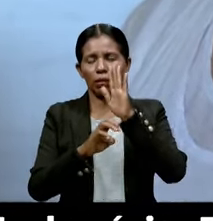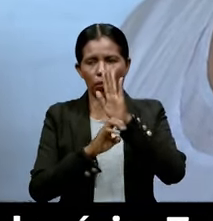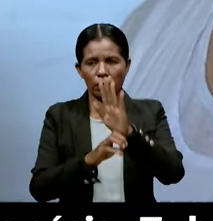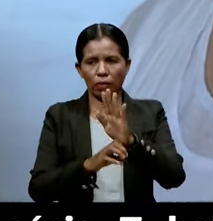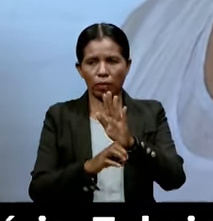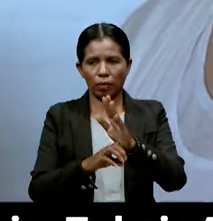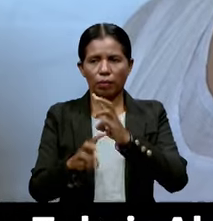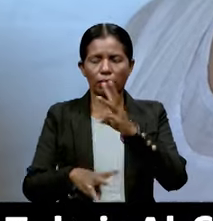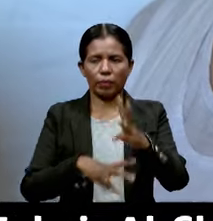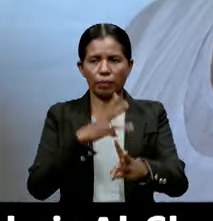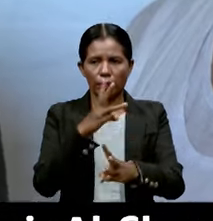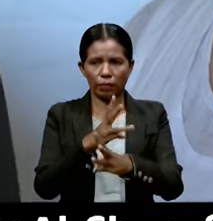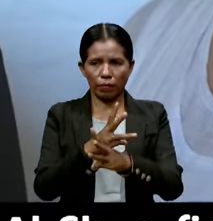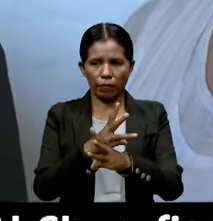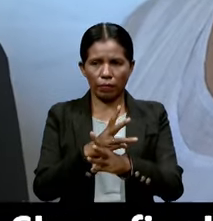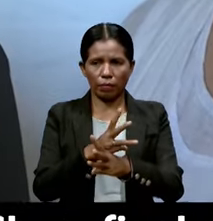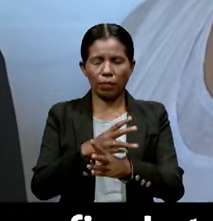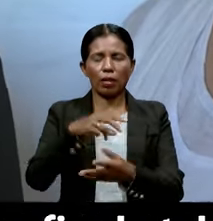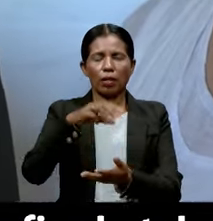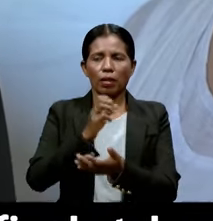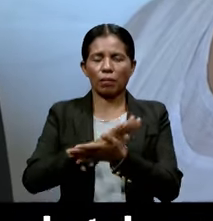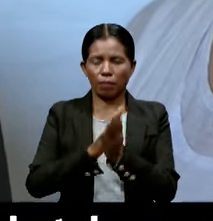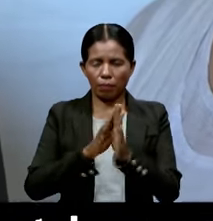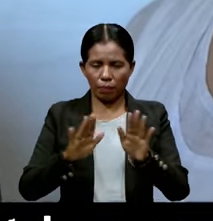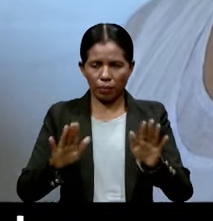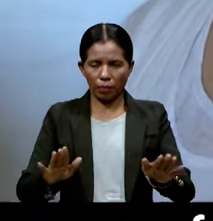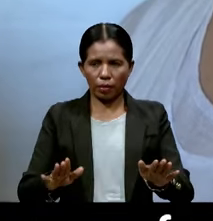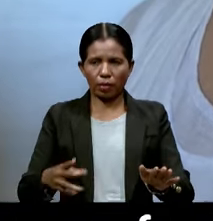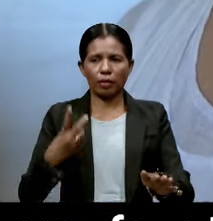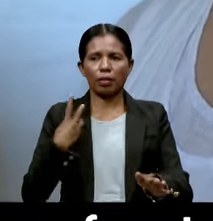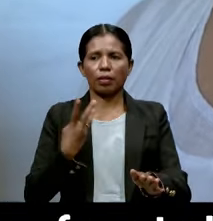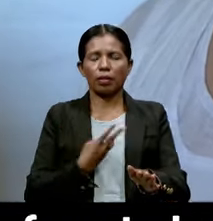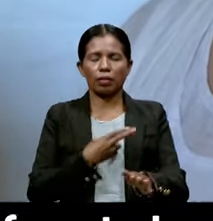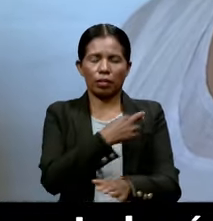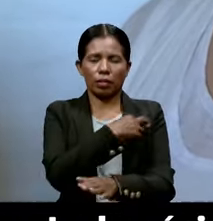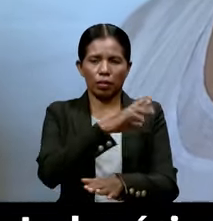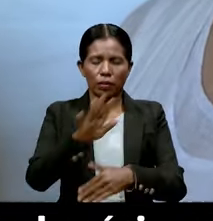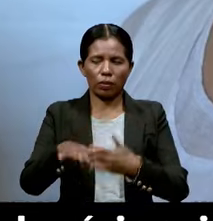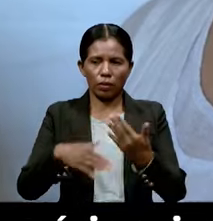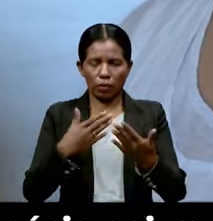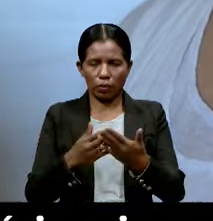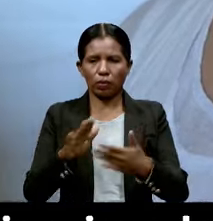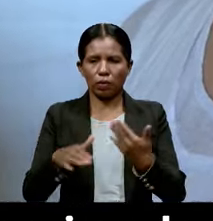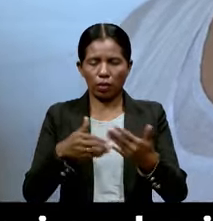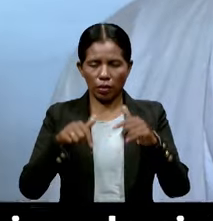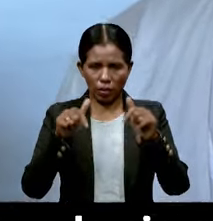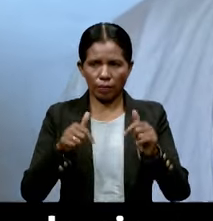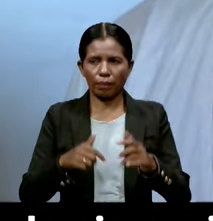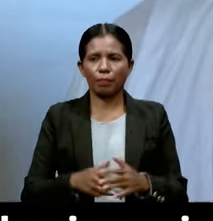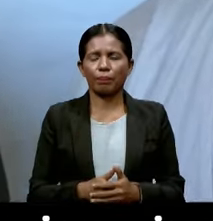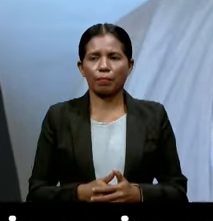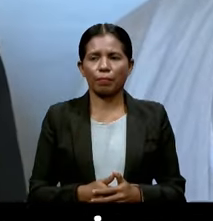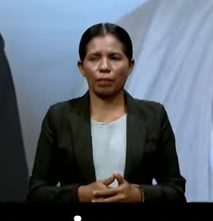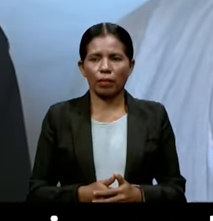unik ba mundunia ba kriya damen no pas entre religion sira ne bema iha